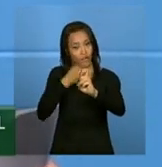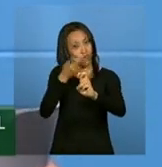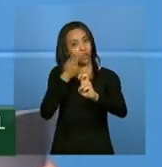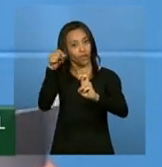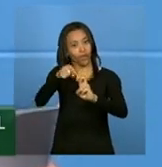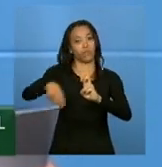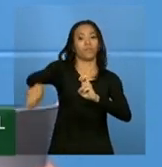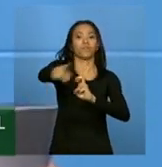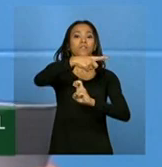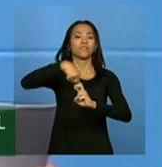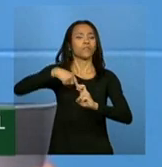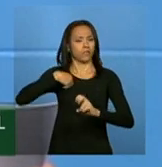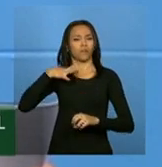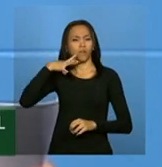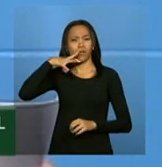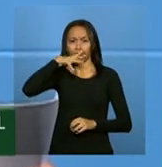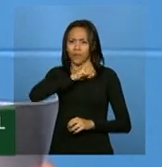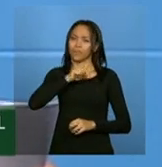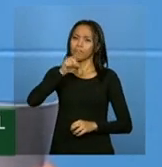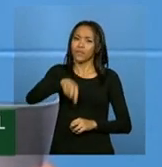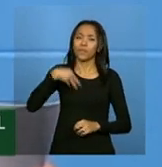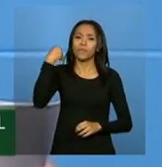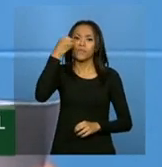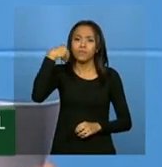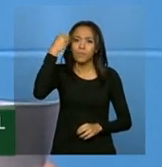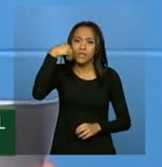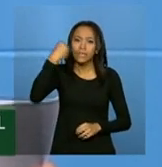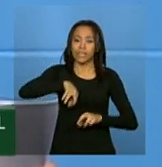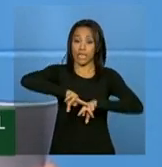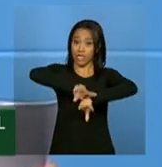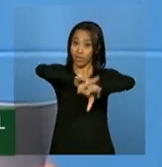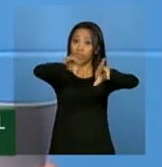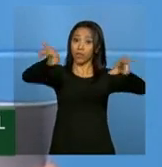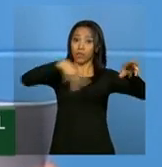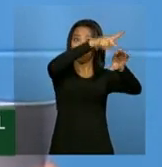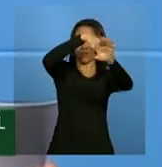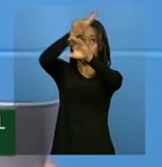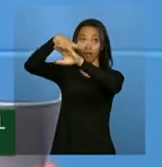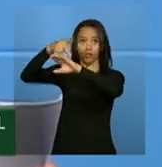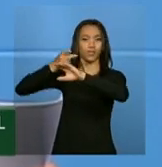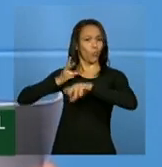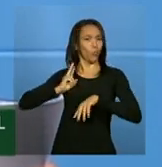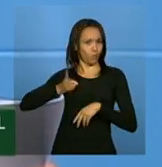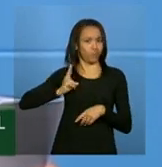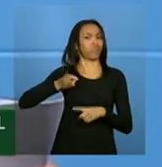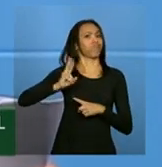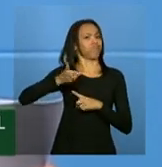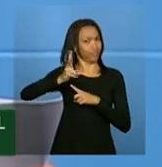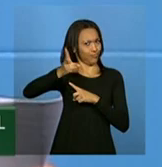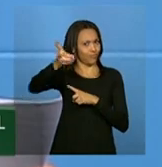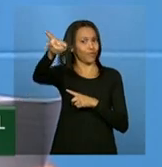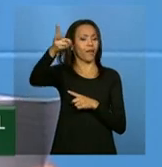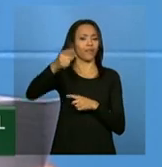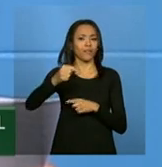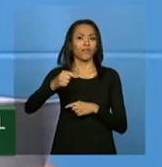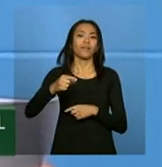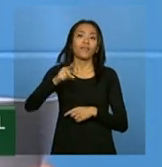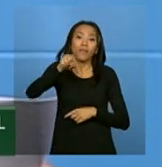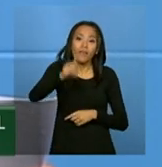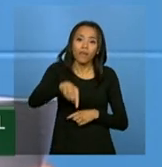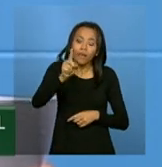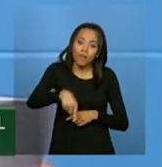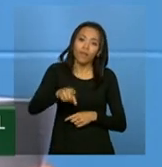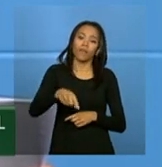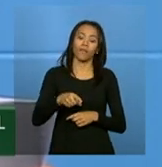reforçaria muito e que eu acho que é uma experiência que vários países têm levado adiante e que eu acho que é um dos elementos